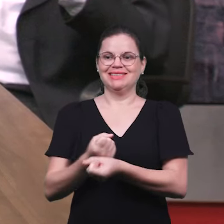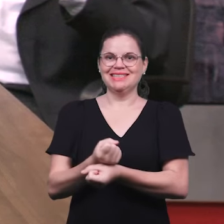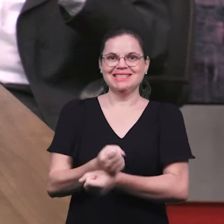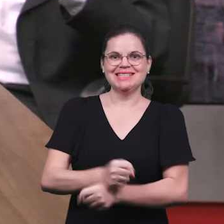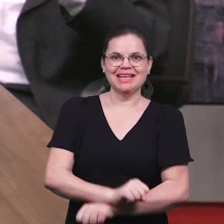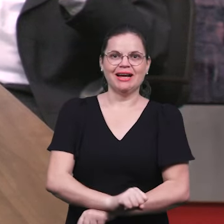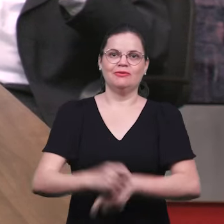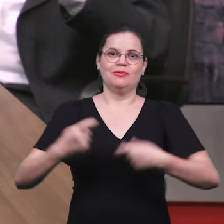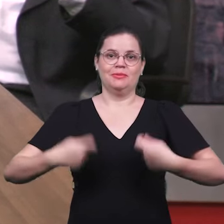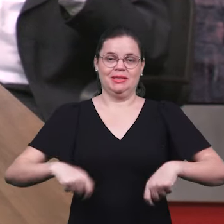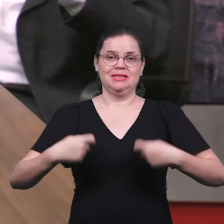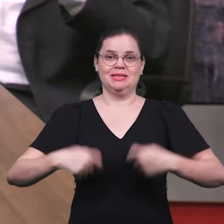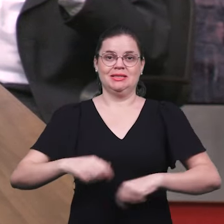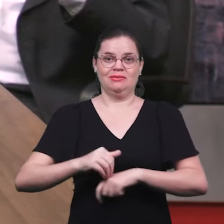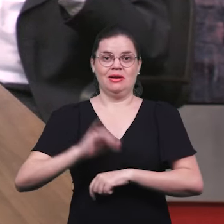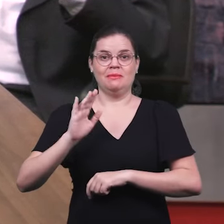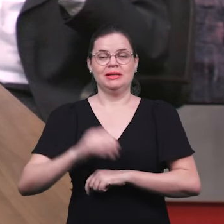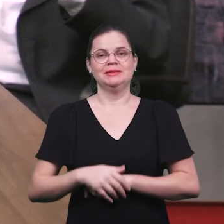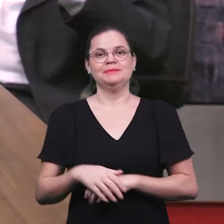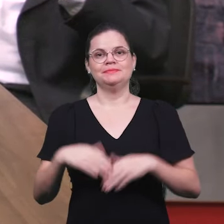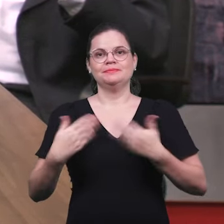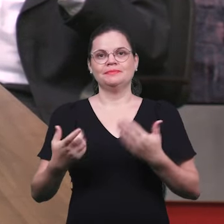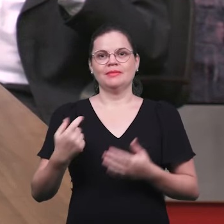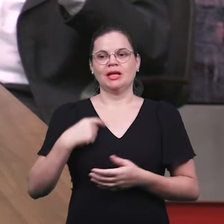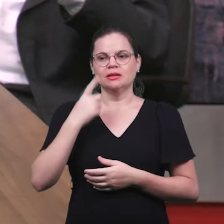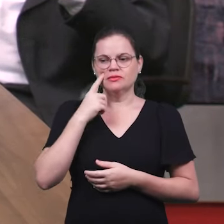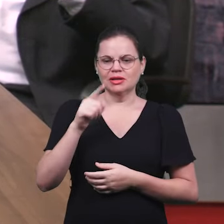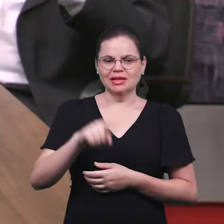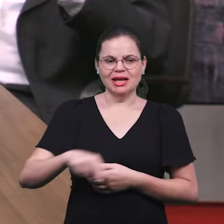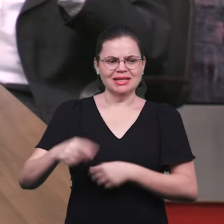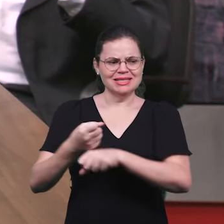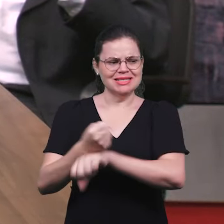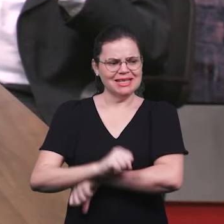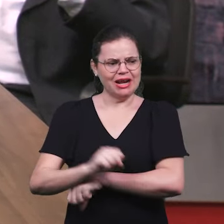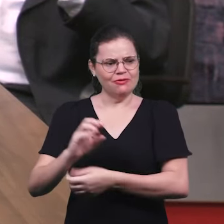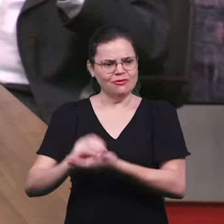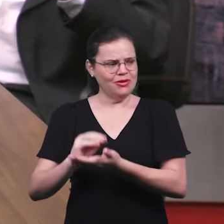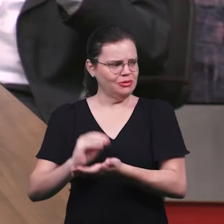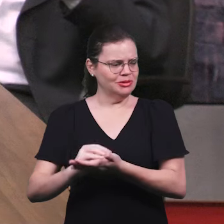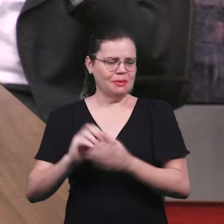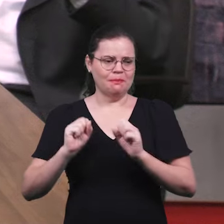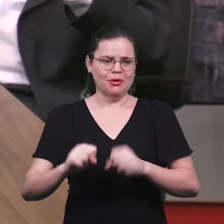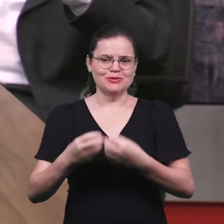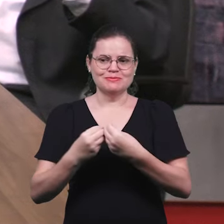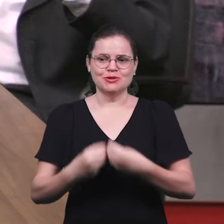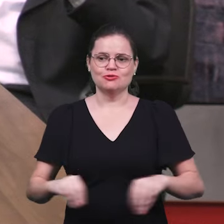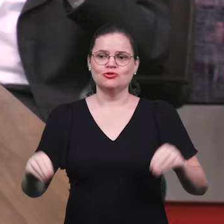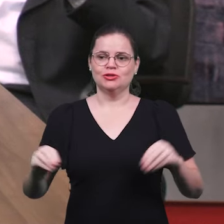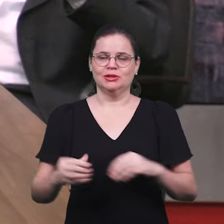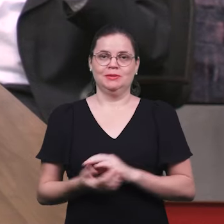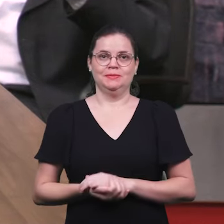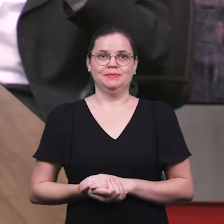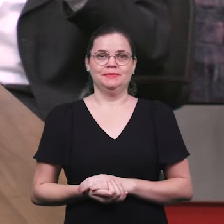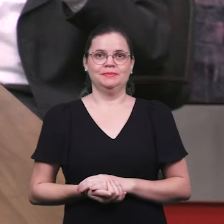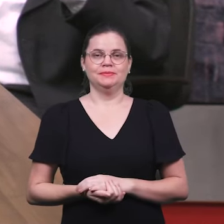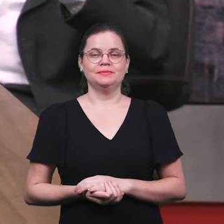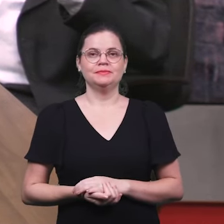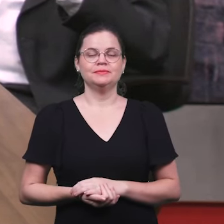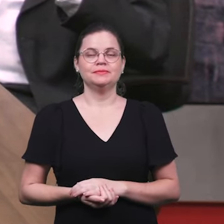maneira mais, o impacto, né, da falta de mão de obra escrava foi sentida mais nessa região. E além disso,